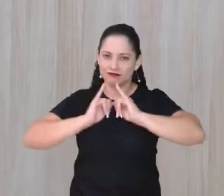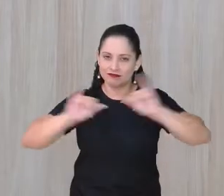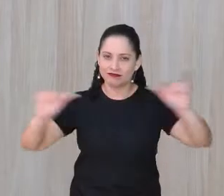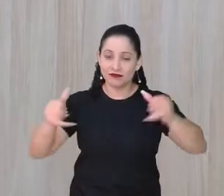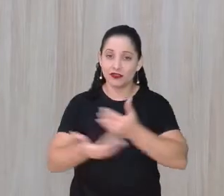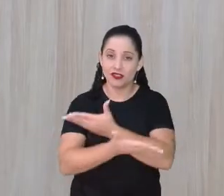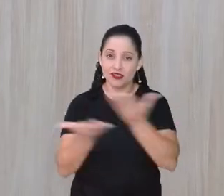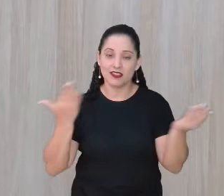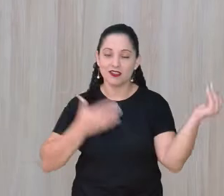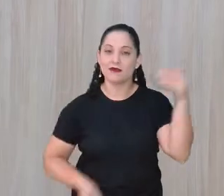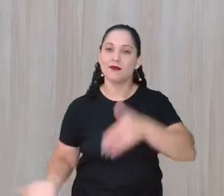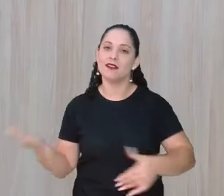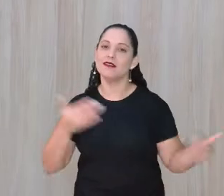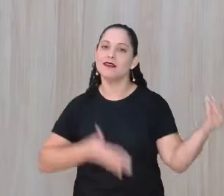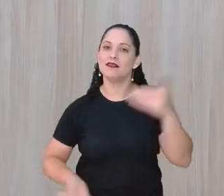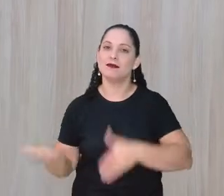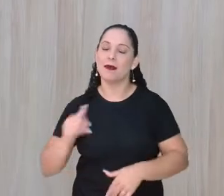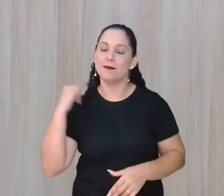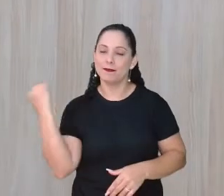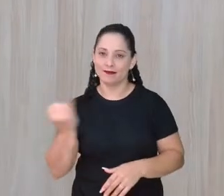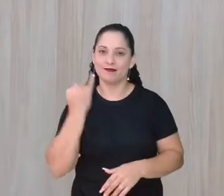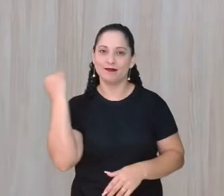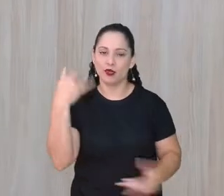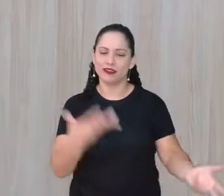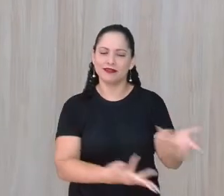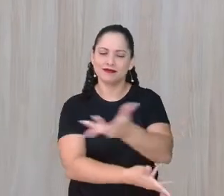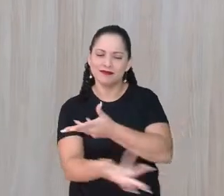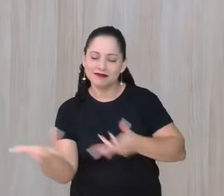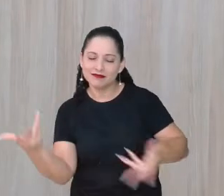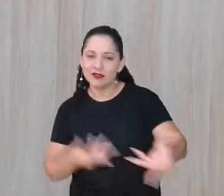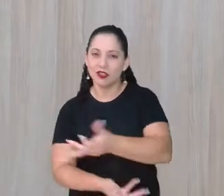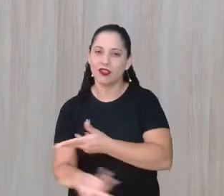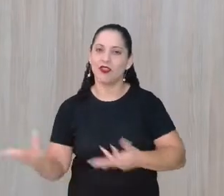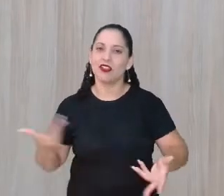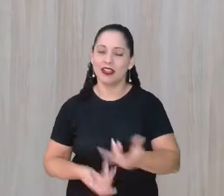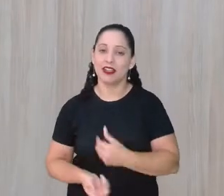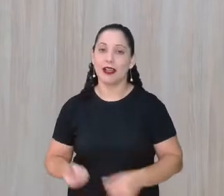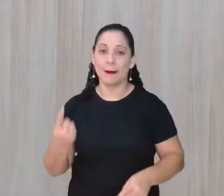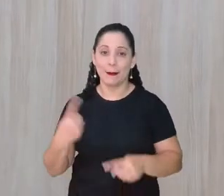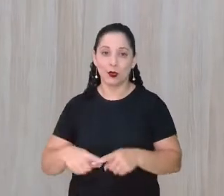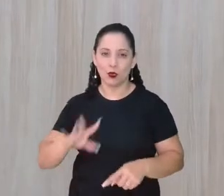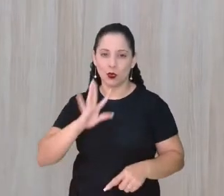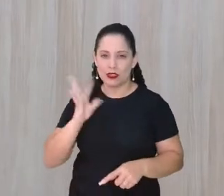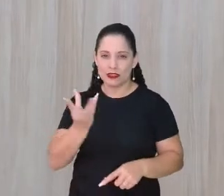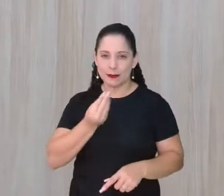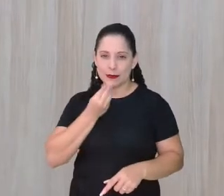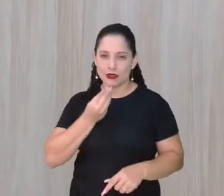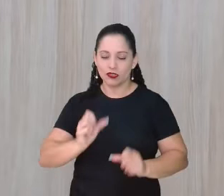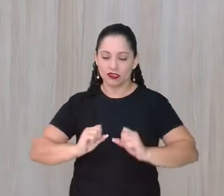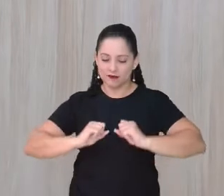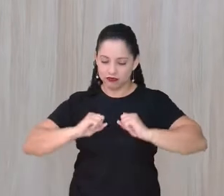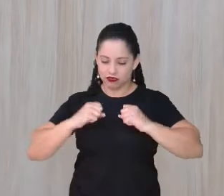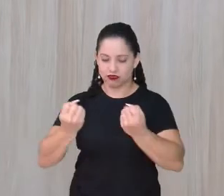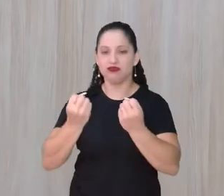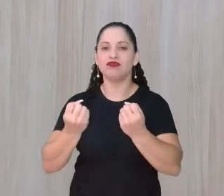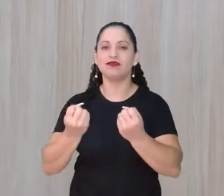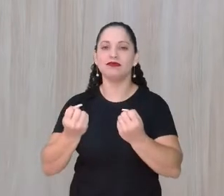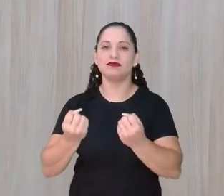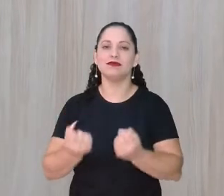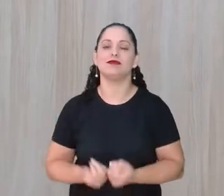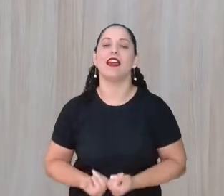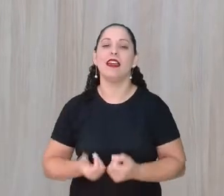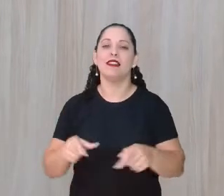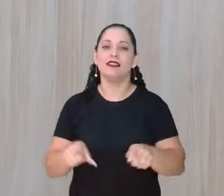interajam, gente, que é muito importante essa troca, né? É daí que a gente fortalece nosso conhecimento, né? O conhecimento, o